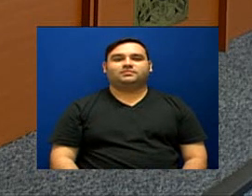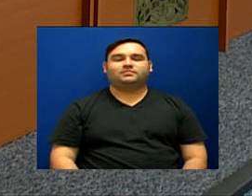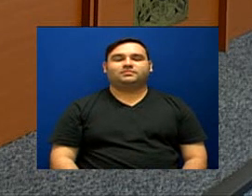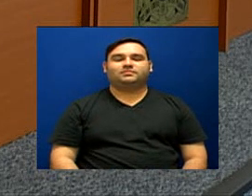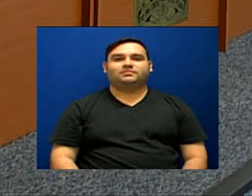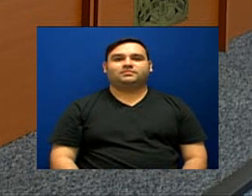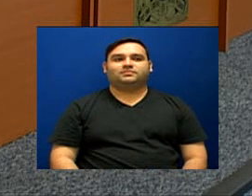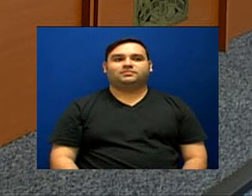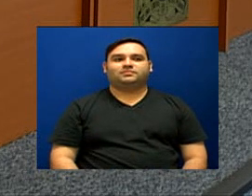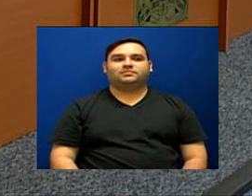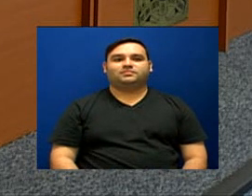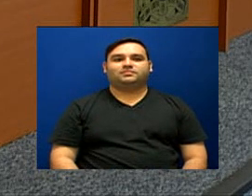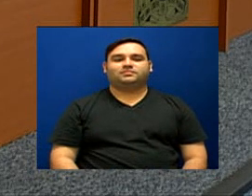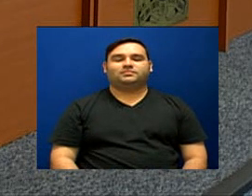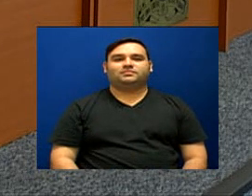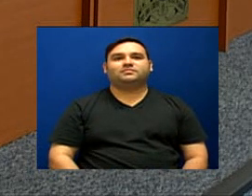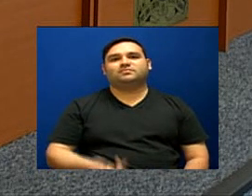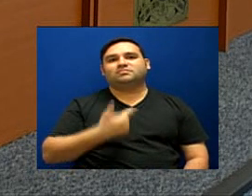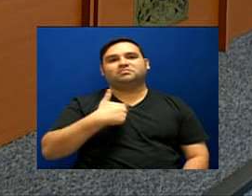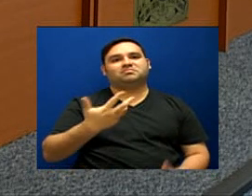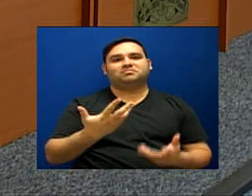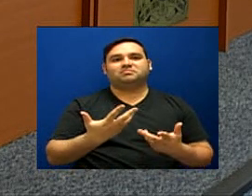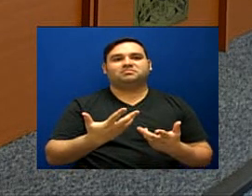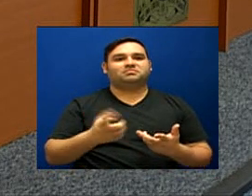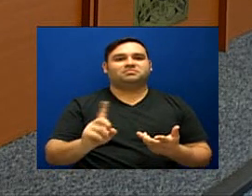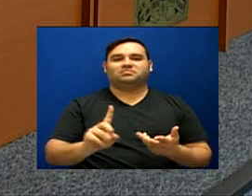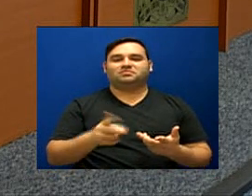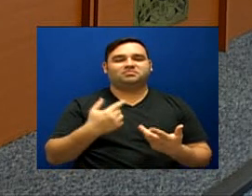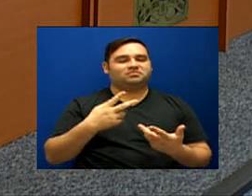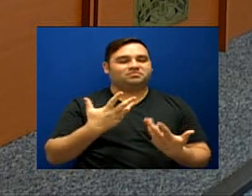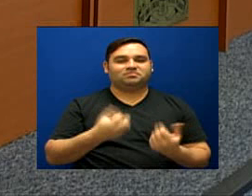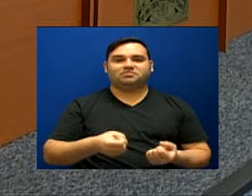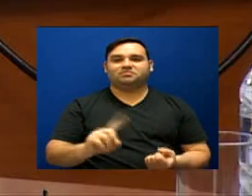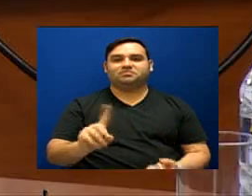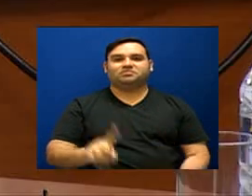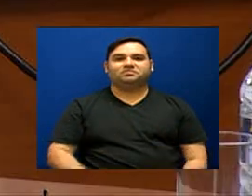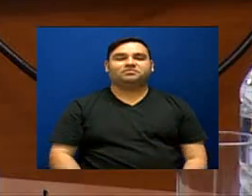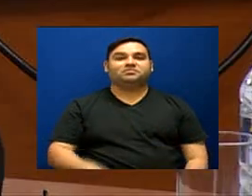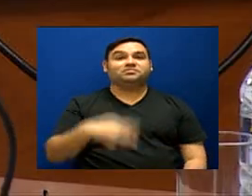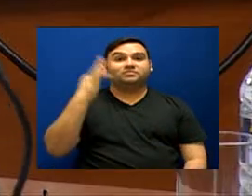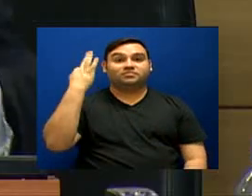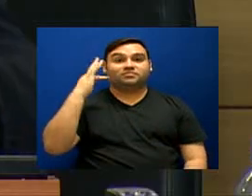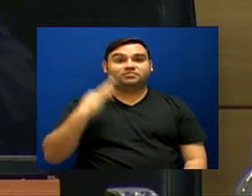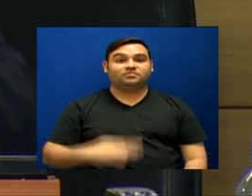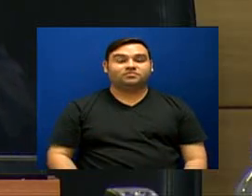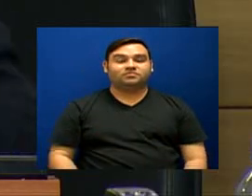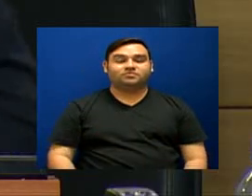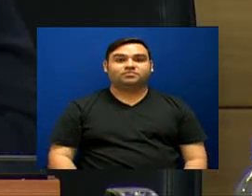Adiantaria? Mudaria de ideia? Não, o meu voto eu não vou mudar, meu voto é não. Vereadora Fernanda.